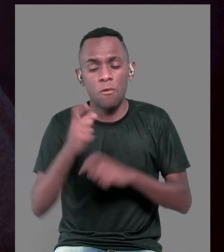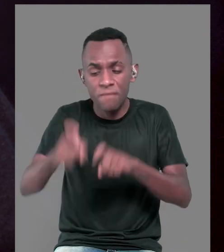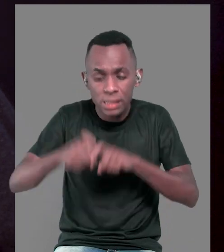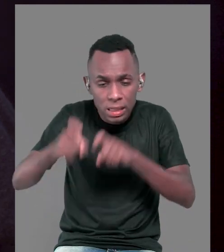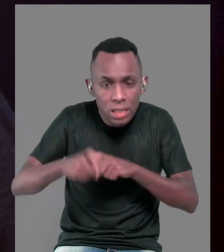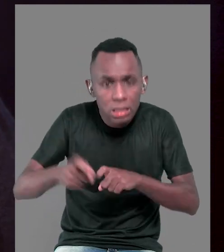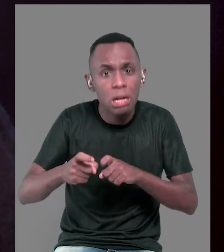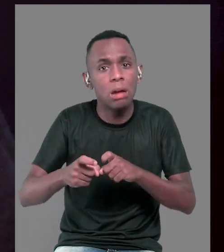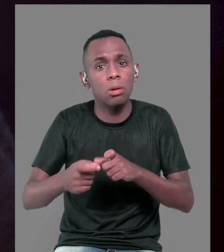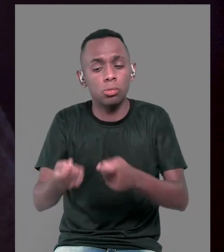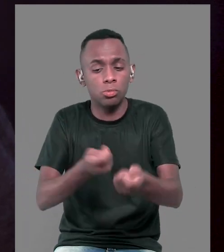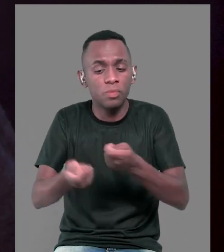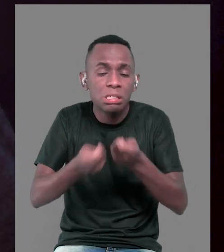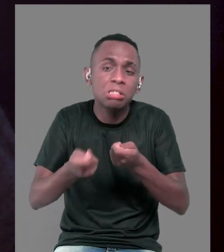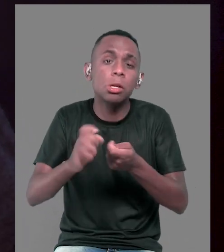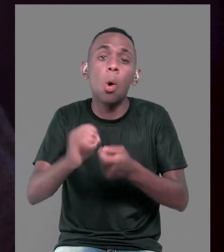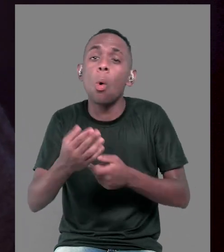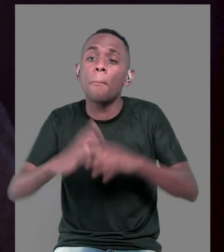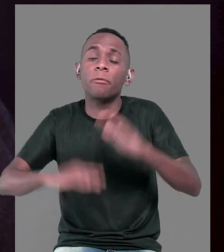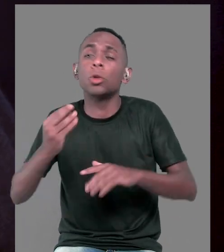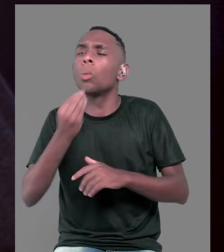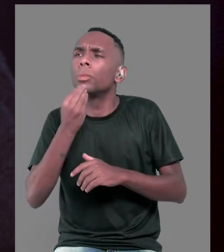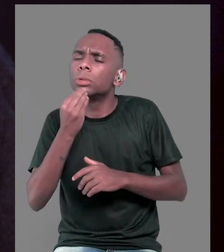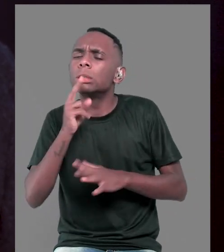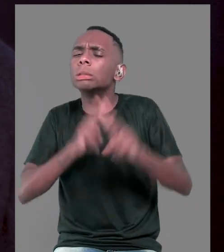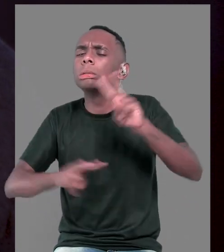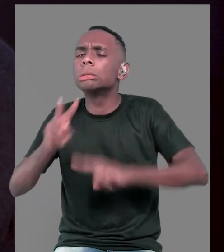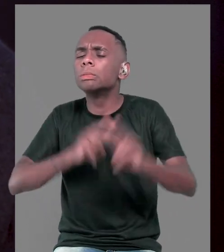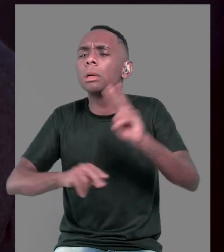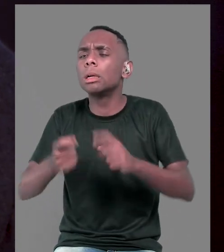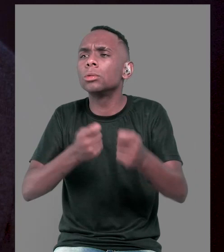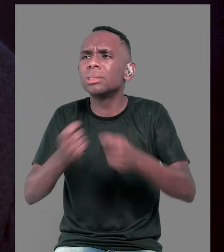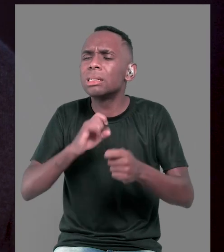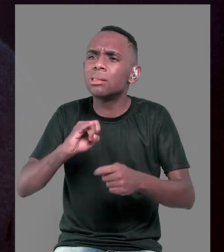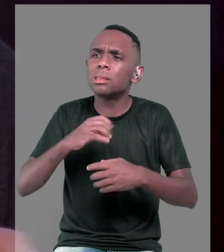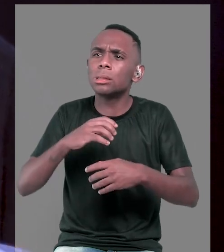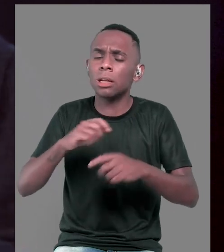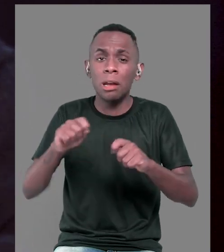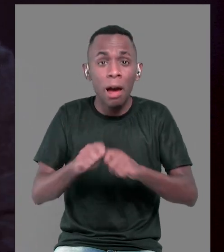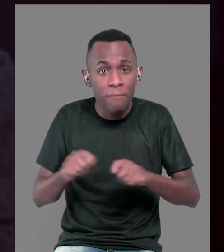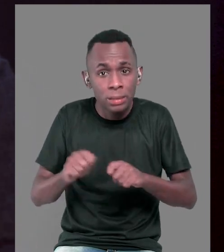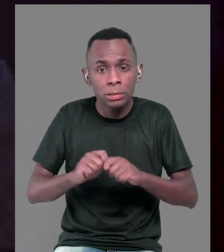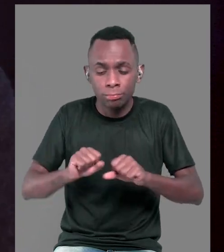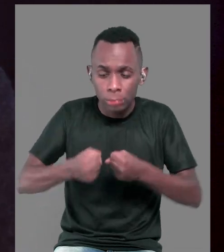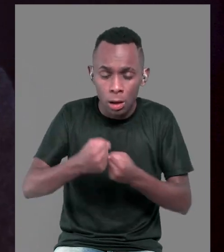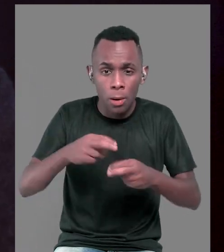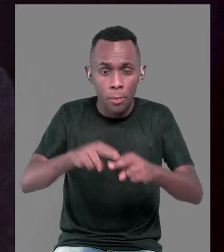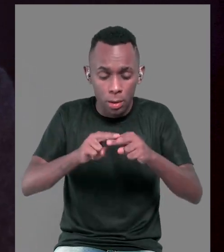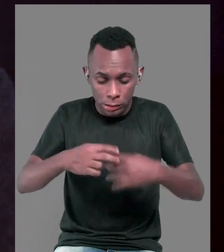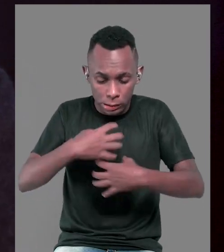o especulador estão agindo por instinto, por natureza,